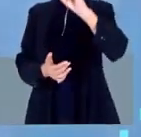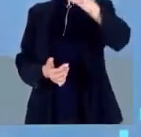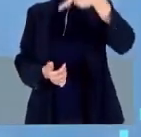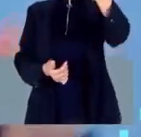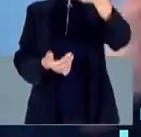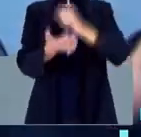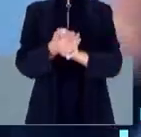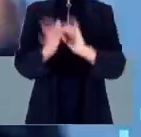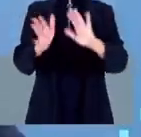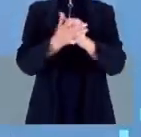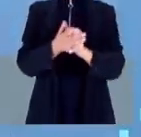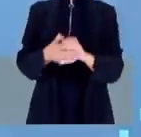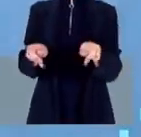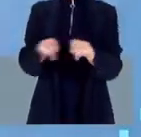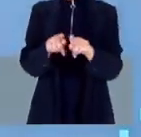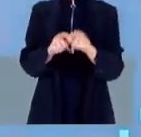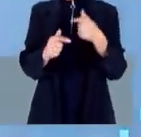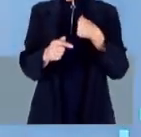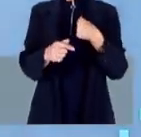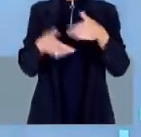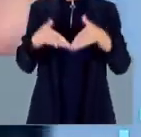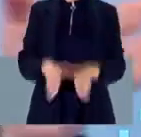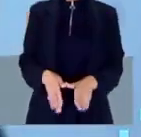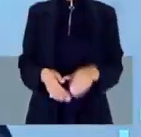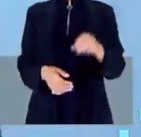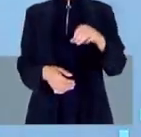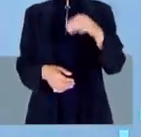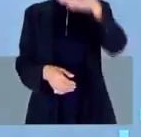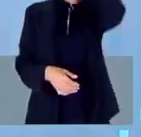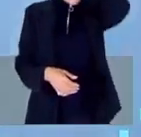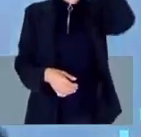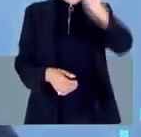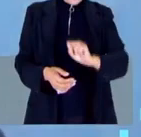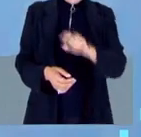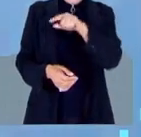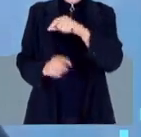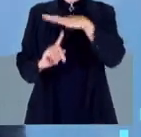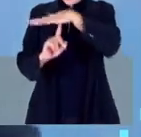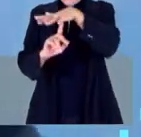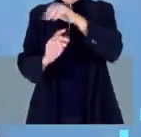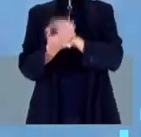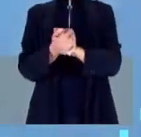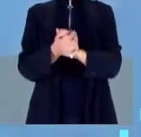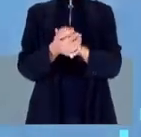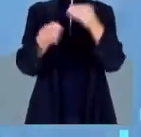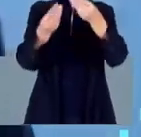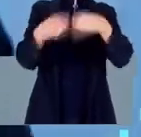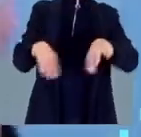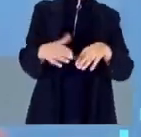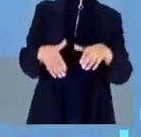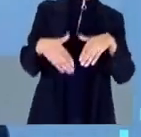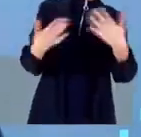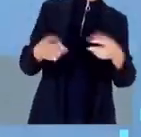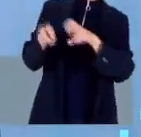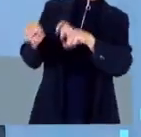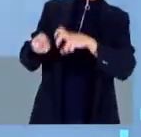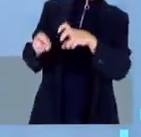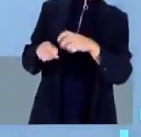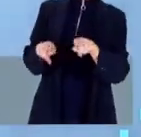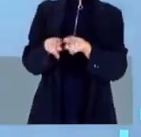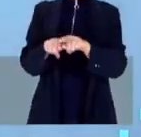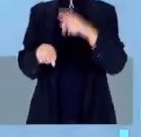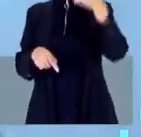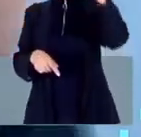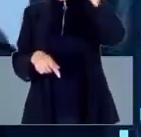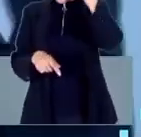Ratinho eu venho do Mato Grosso do Sul você vem do Paraná Qual foi o prejuízo que agricultura pecuária